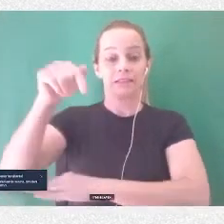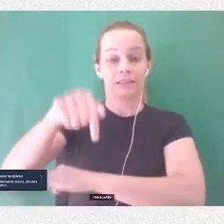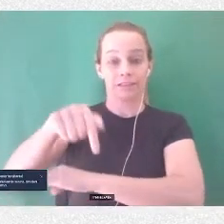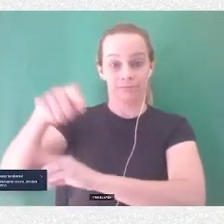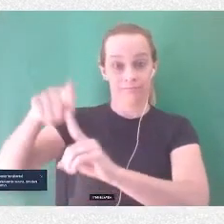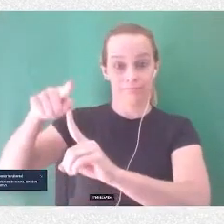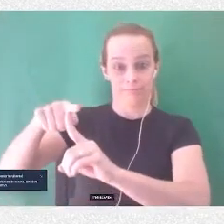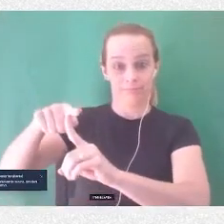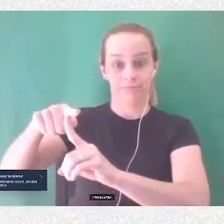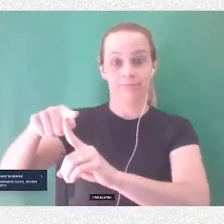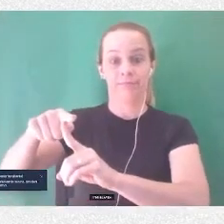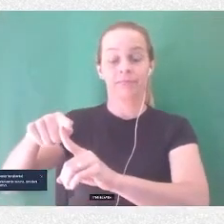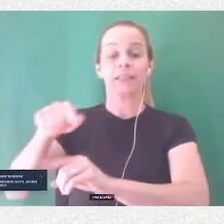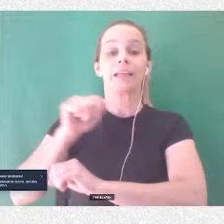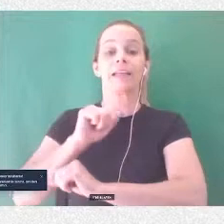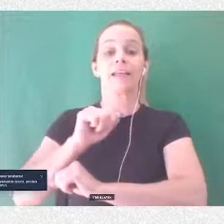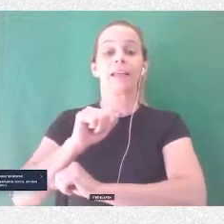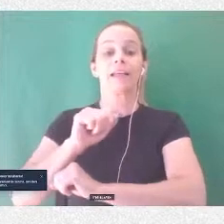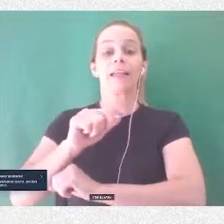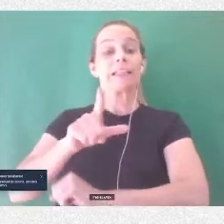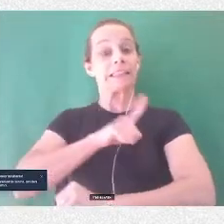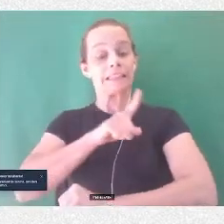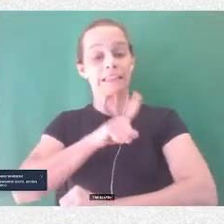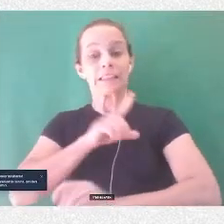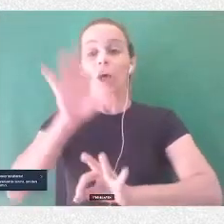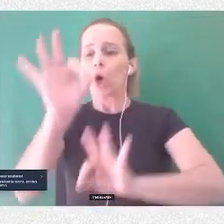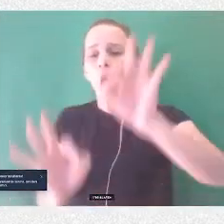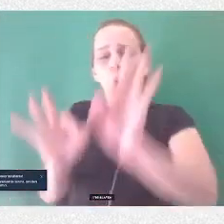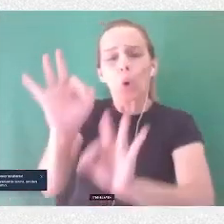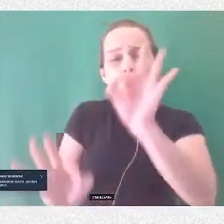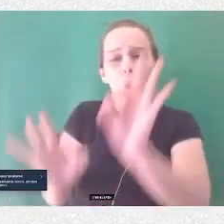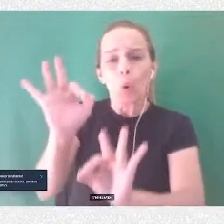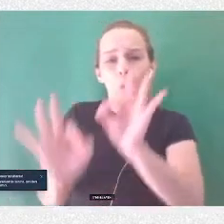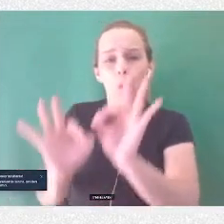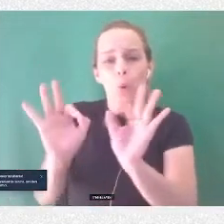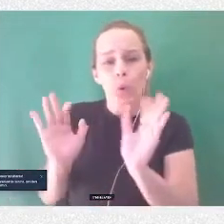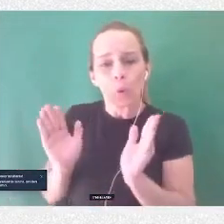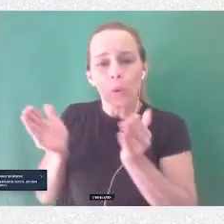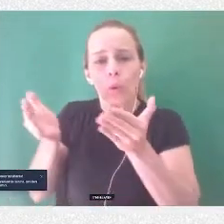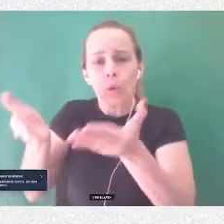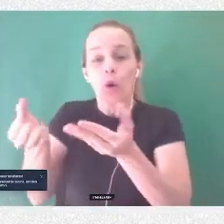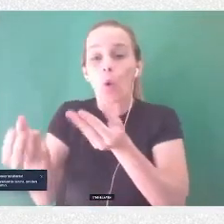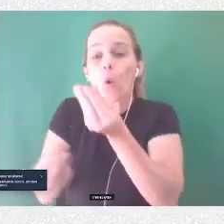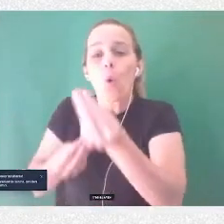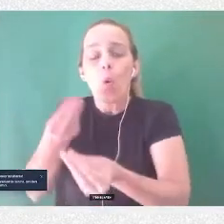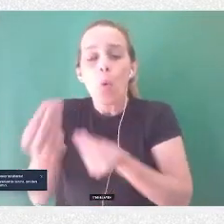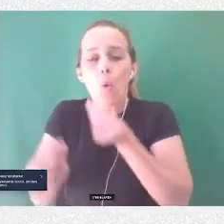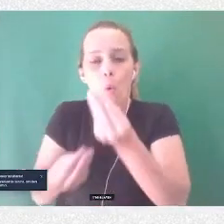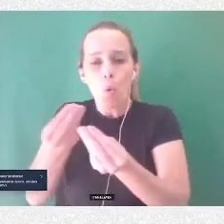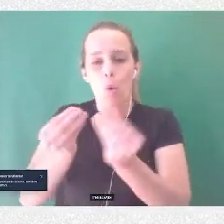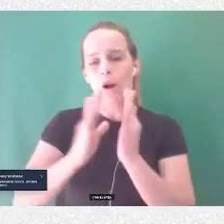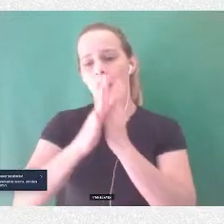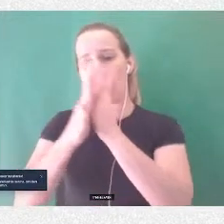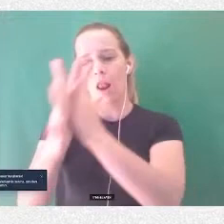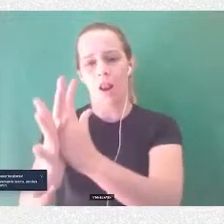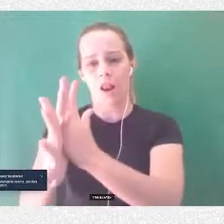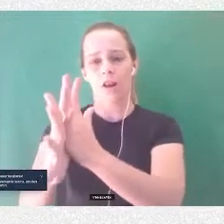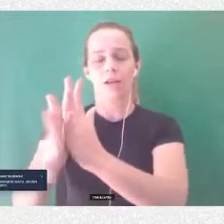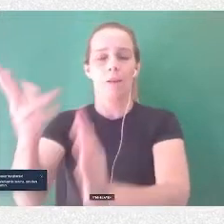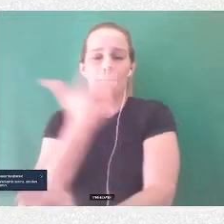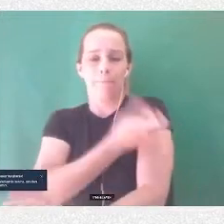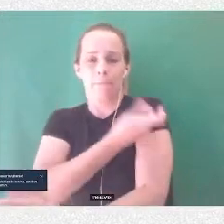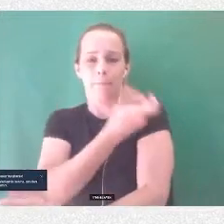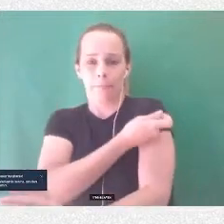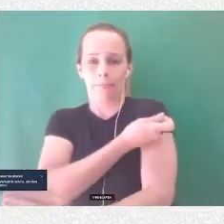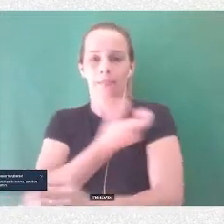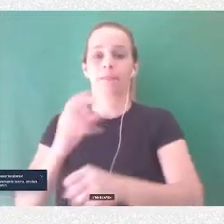coube, tivemos a incumbência de organizar e operacionalizar toda essa vacinação da nossa população contra a